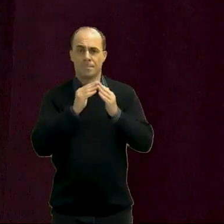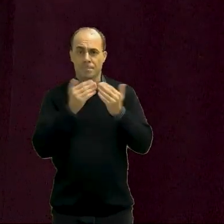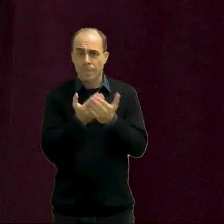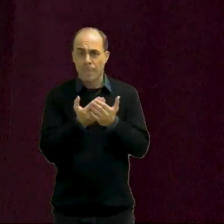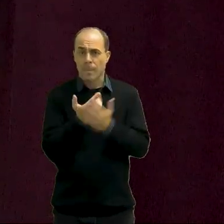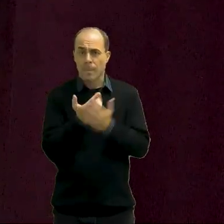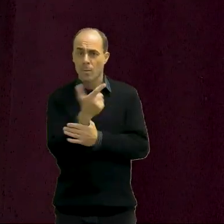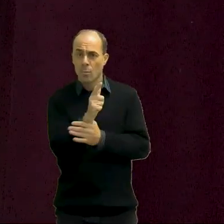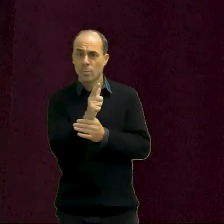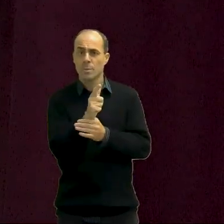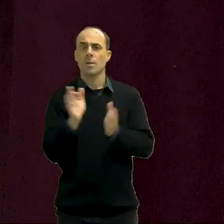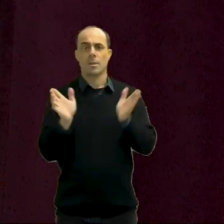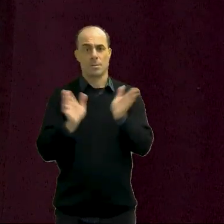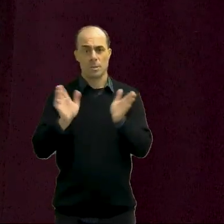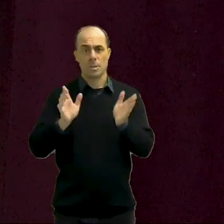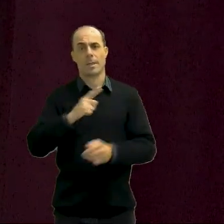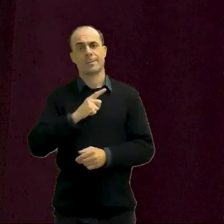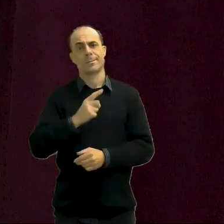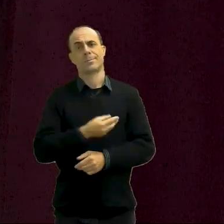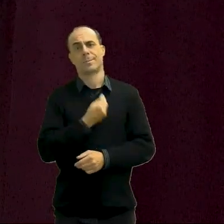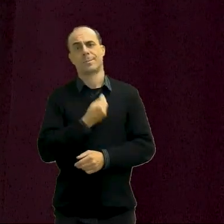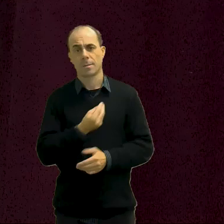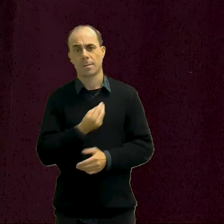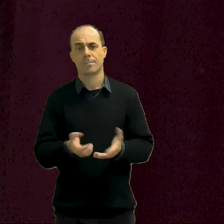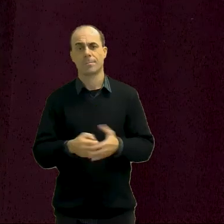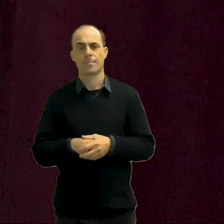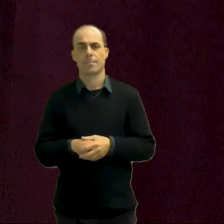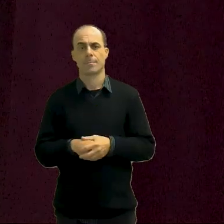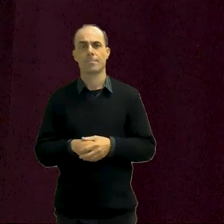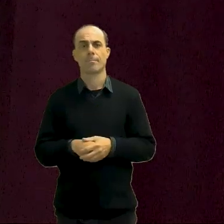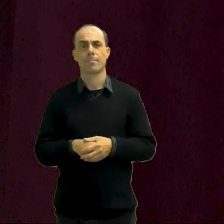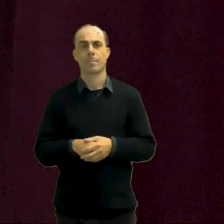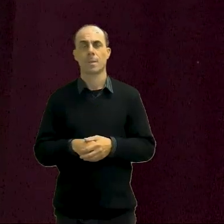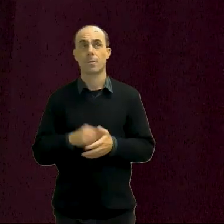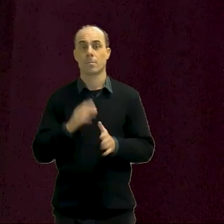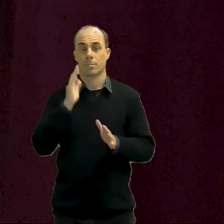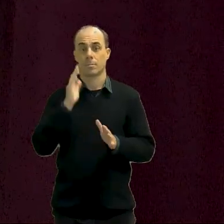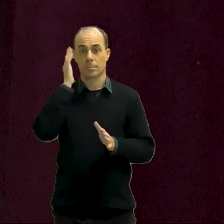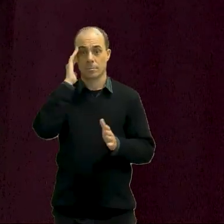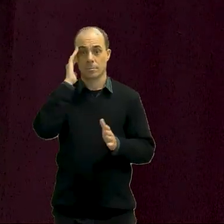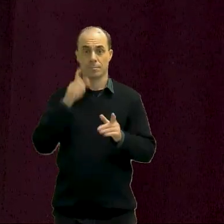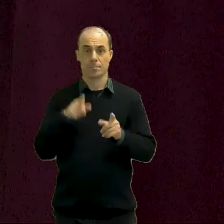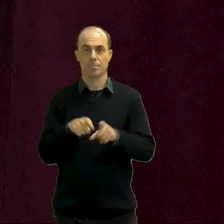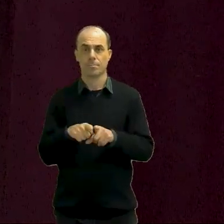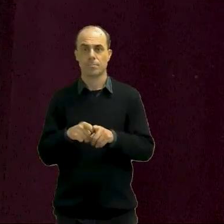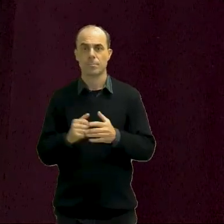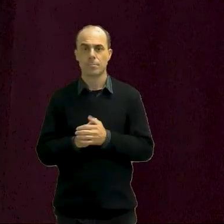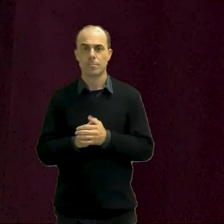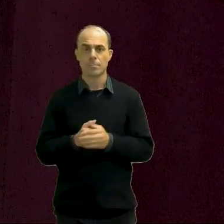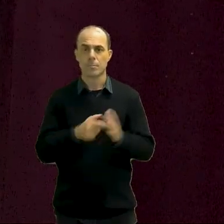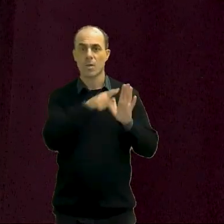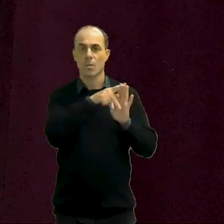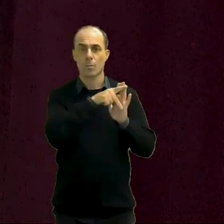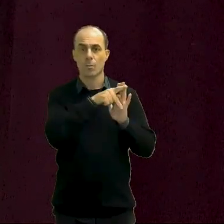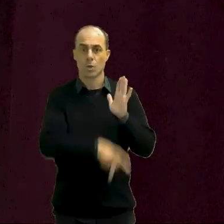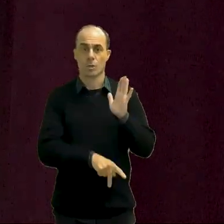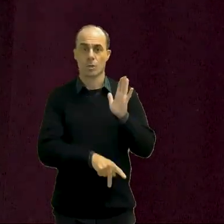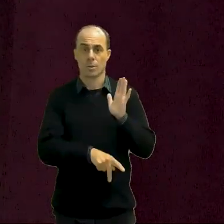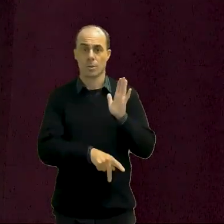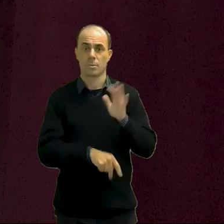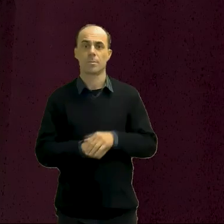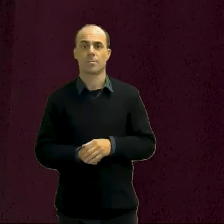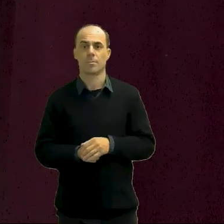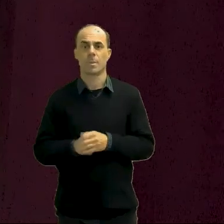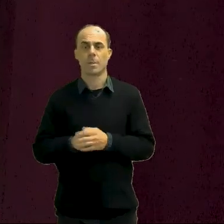acessibilidade né Eh nós sabemos também hoje de projetos com de de eleitores com